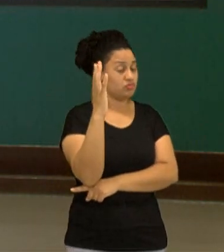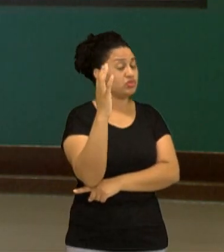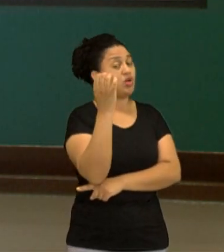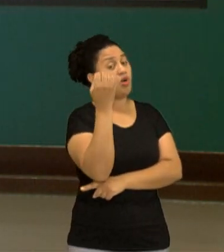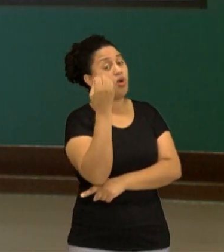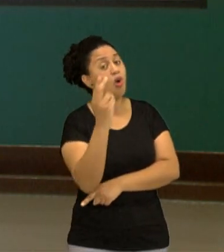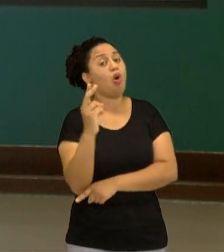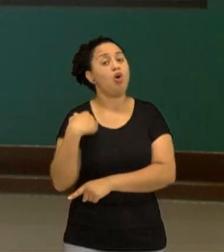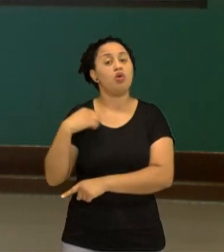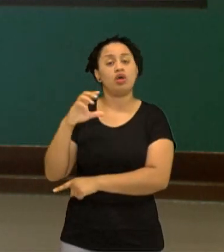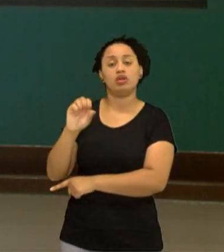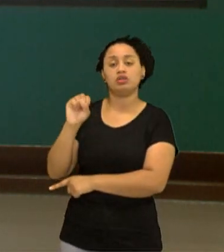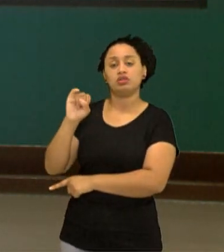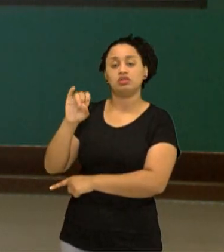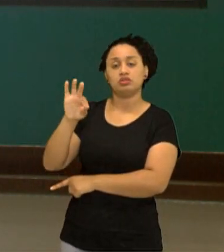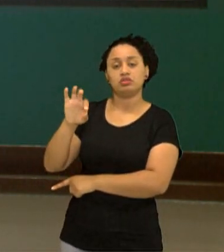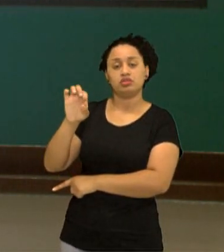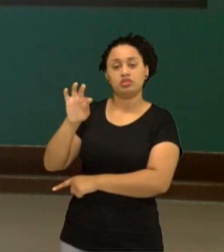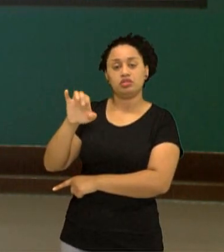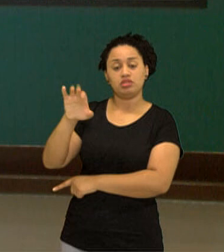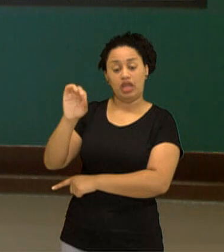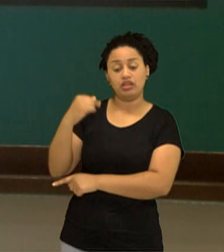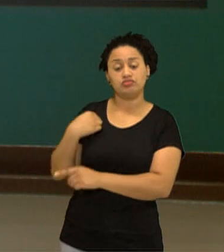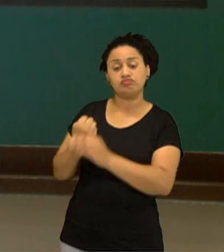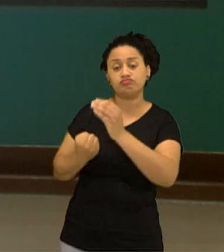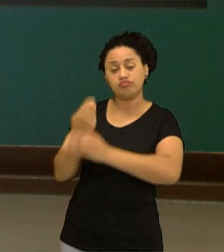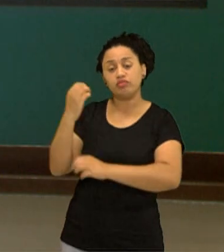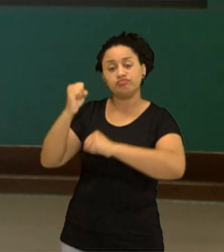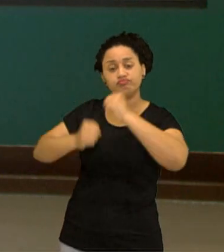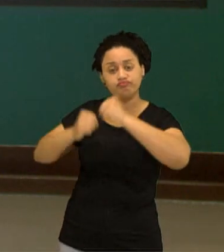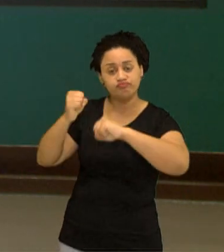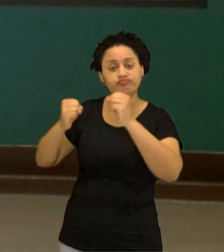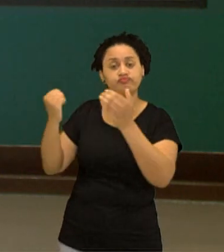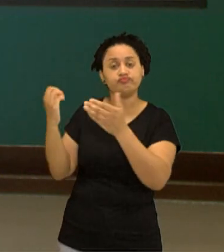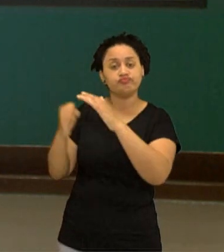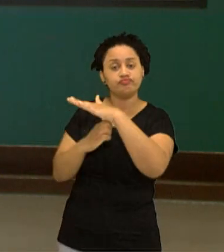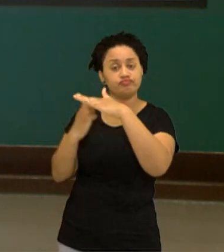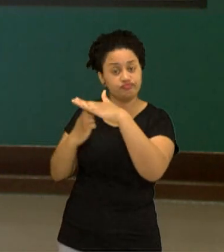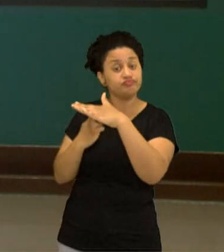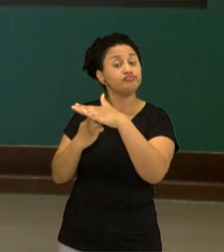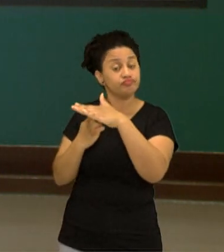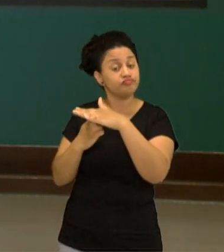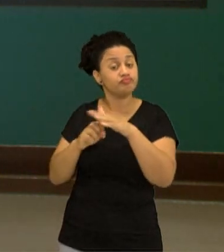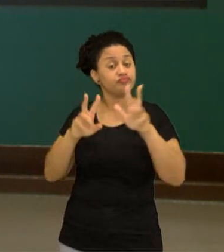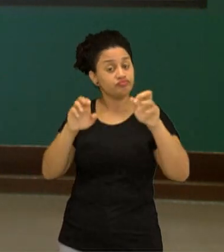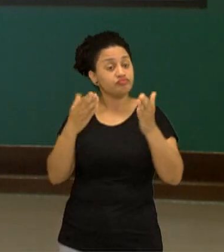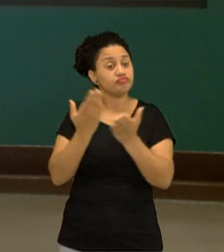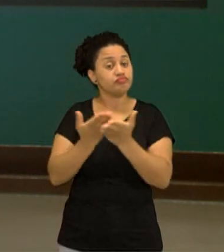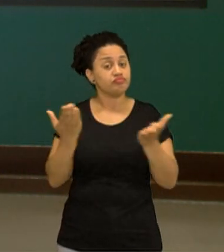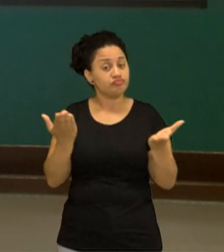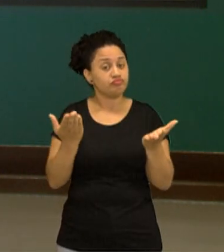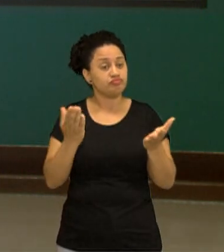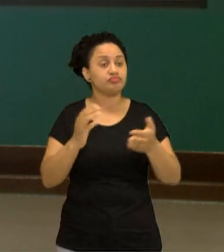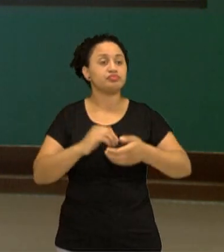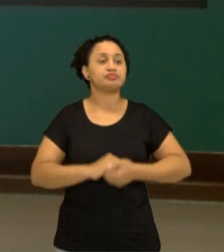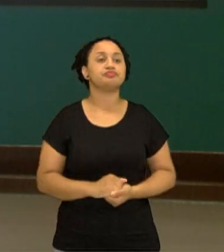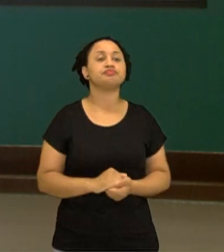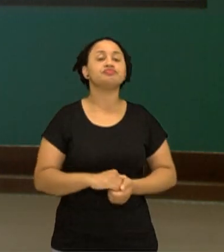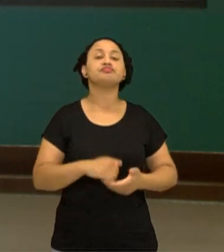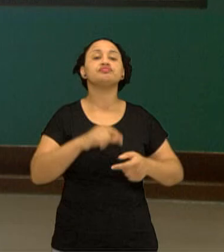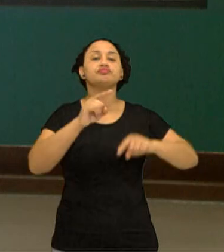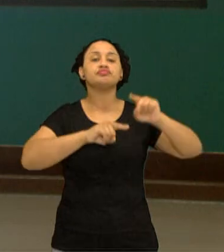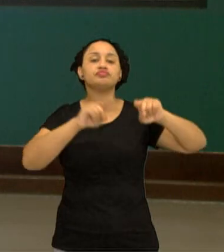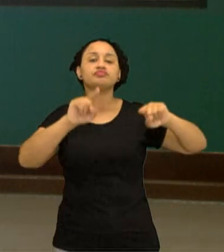é sintética, produzida, fabricada, por exemplo, numa indústria? Esse é o tema da nossa aula. Então, a variedade